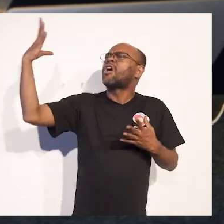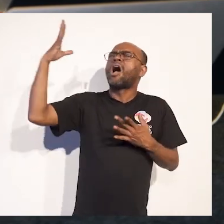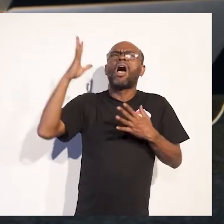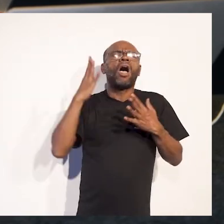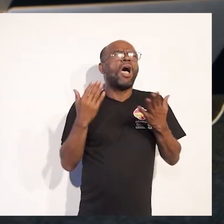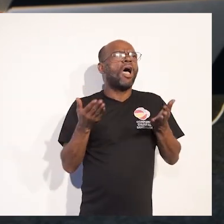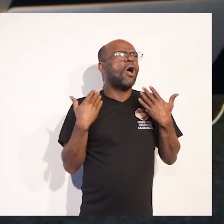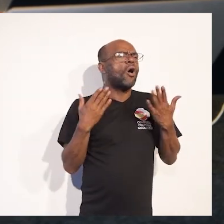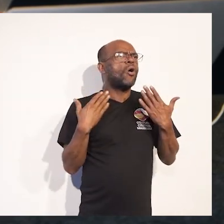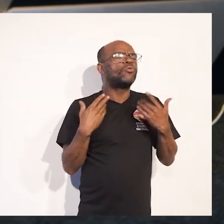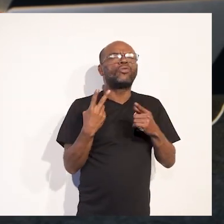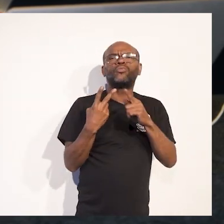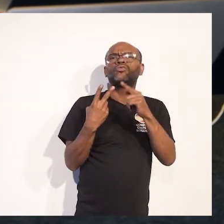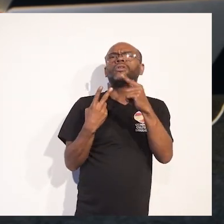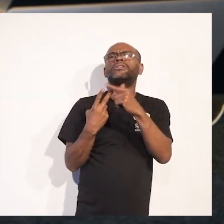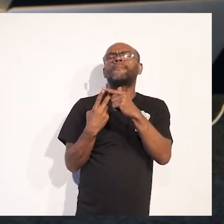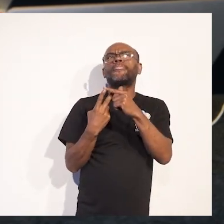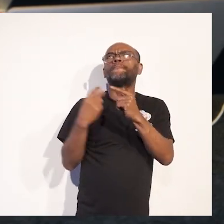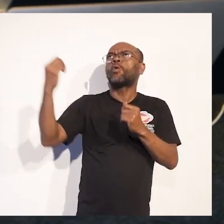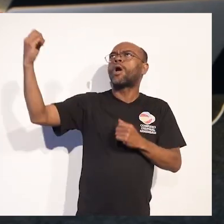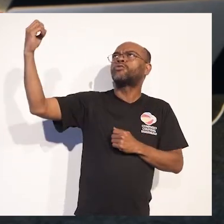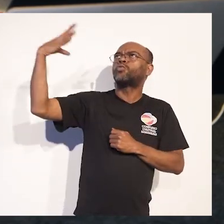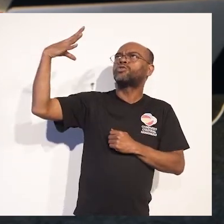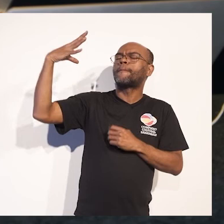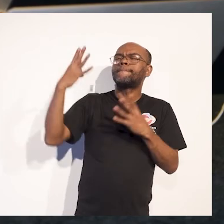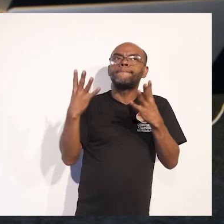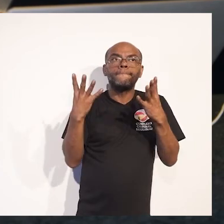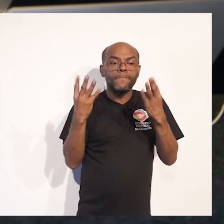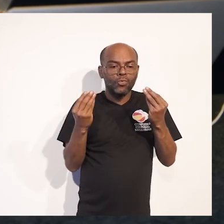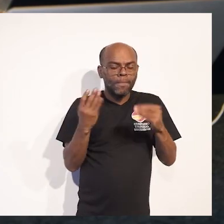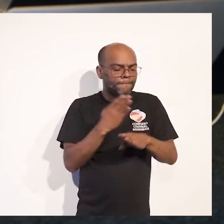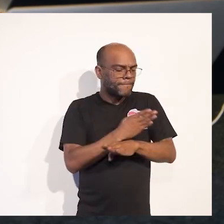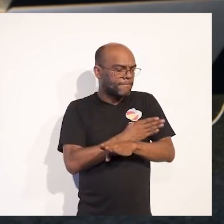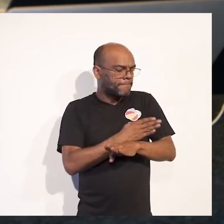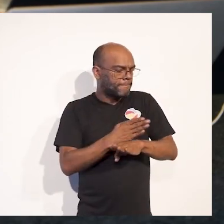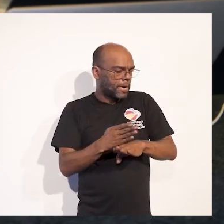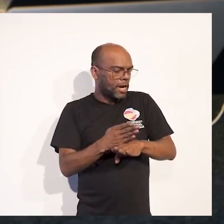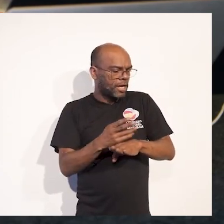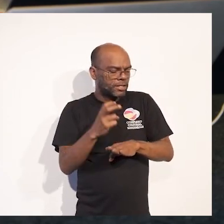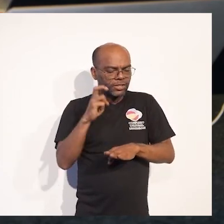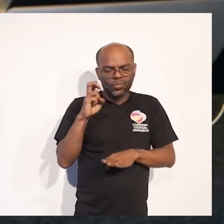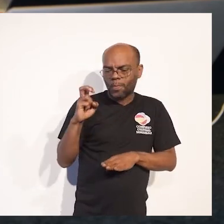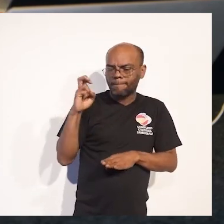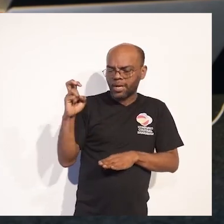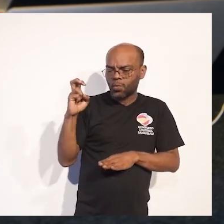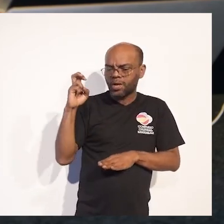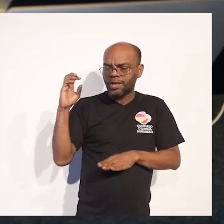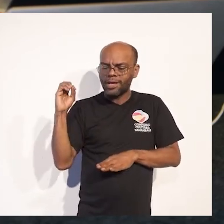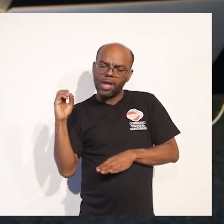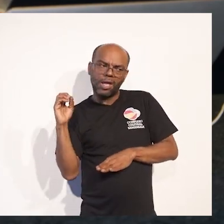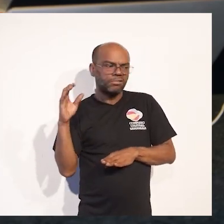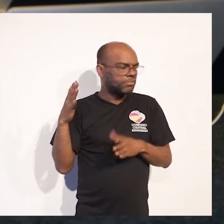ter duas opções. Ou eu deixo a luz muito branca com seus 5500